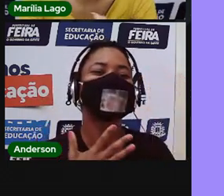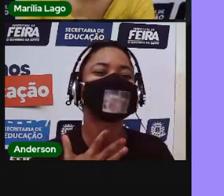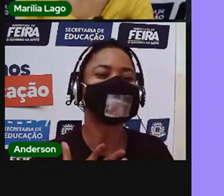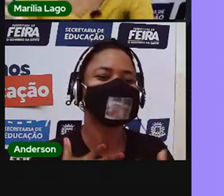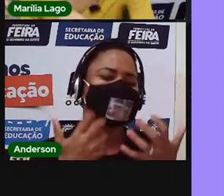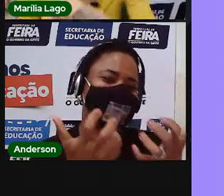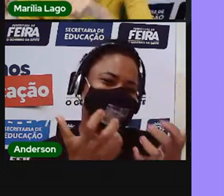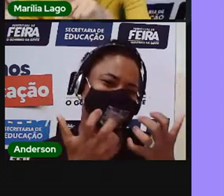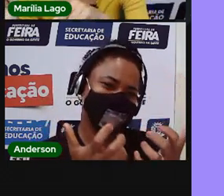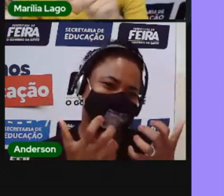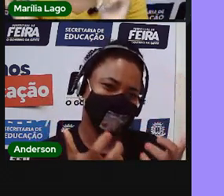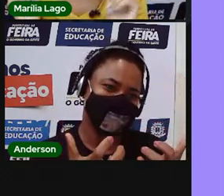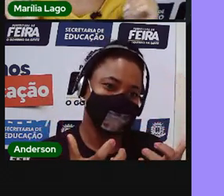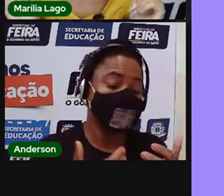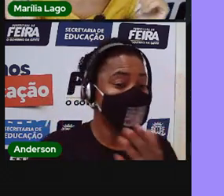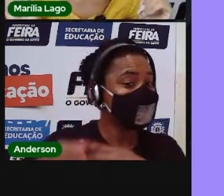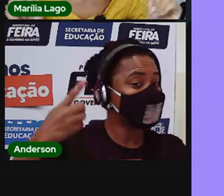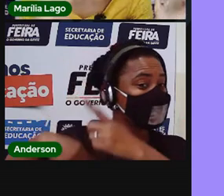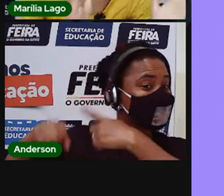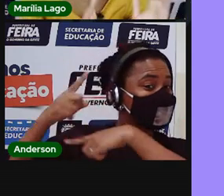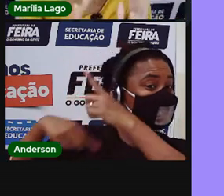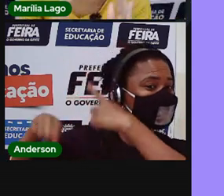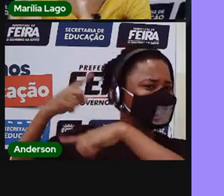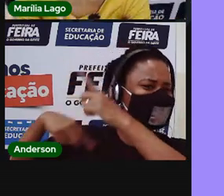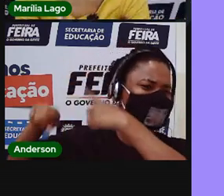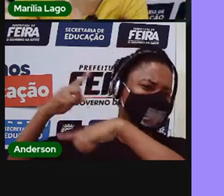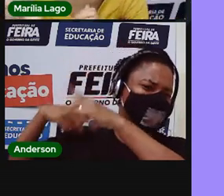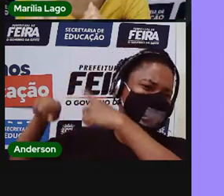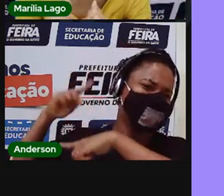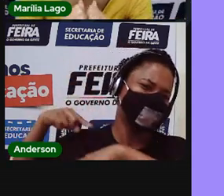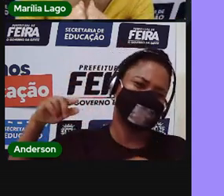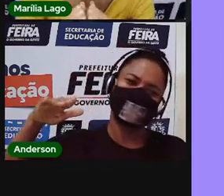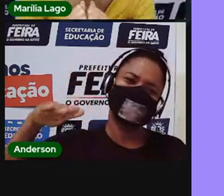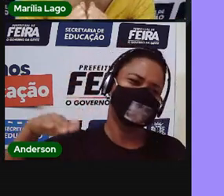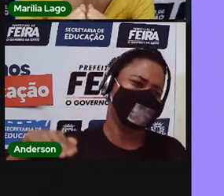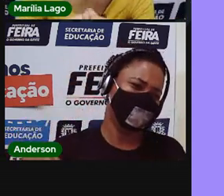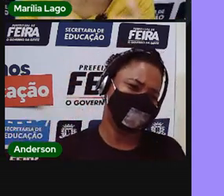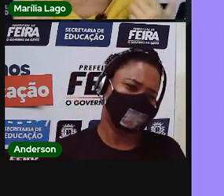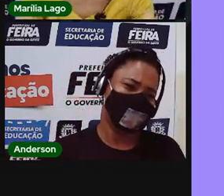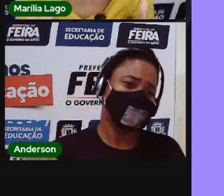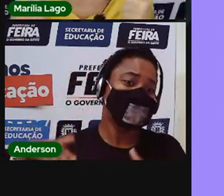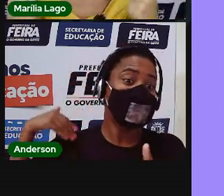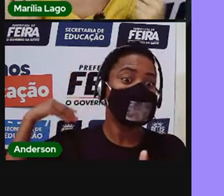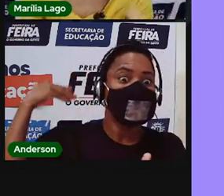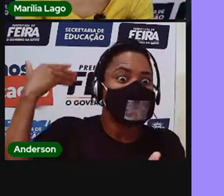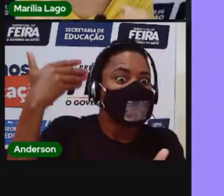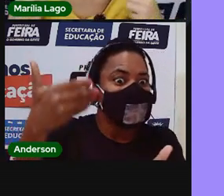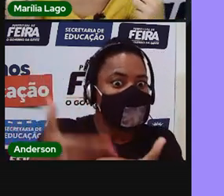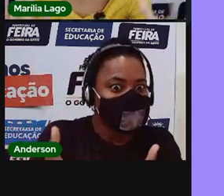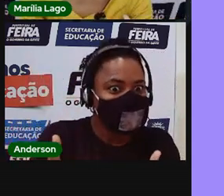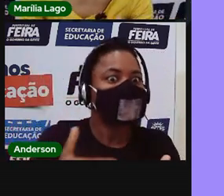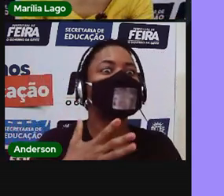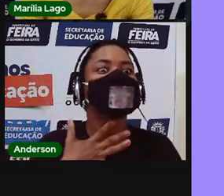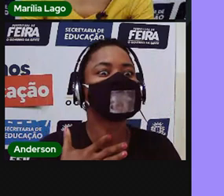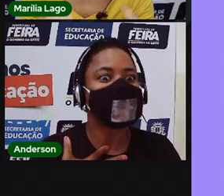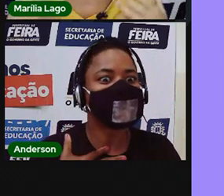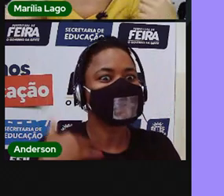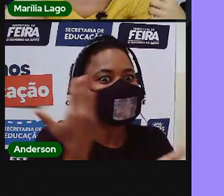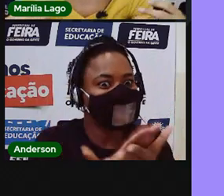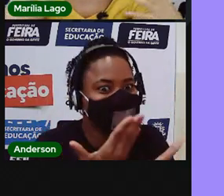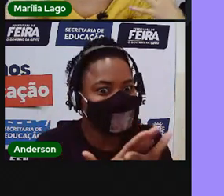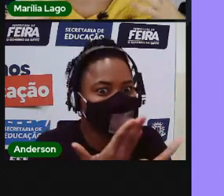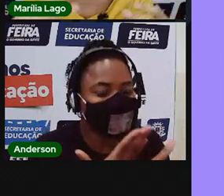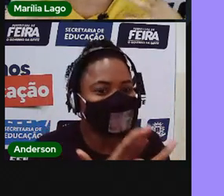foi que começou? Isso já começou, foi um processo que até hoje eu continuo, né, fazendo, me aprimorando, estudando,